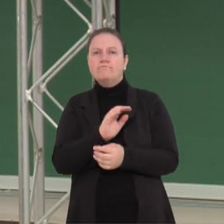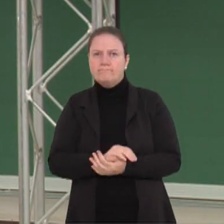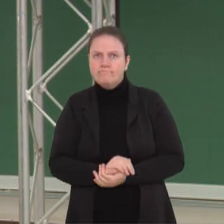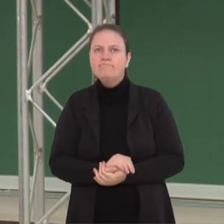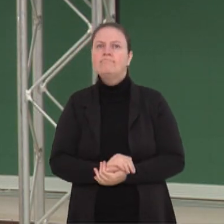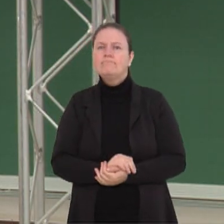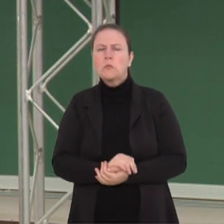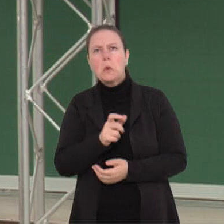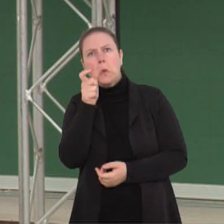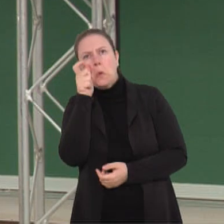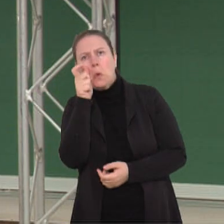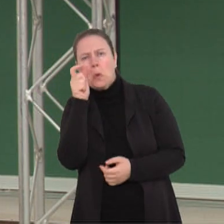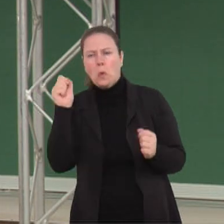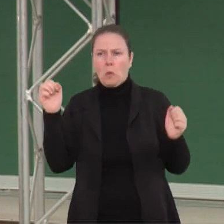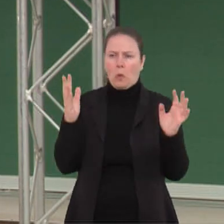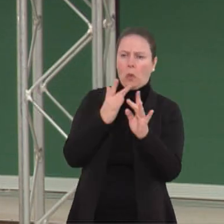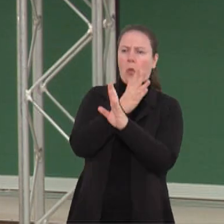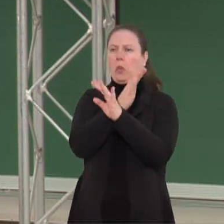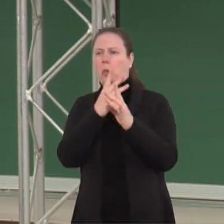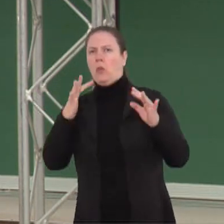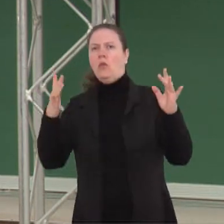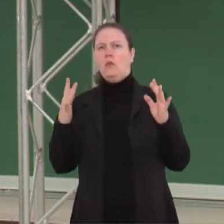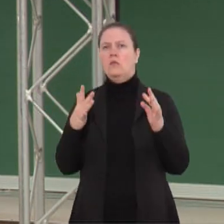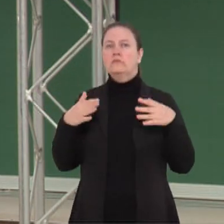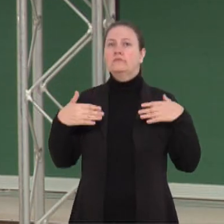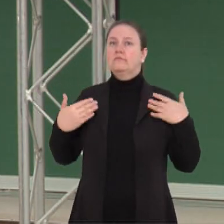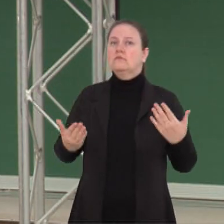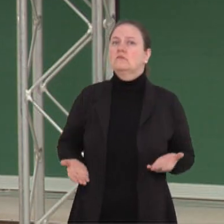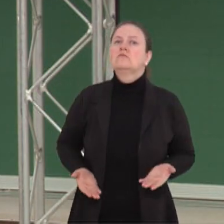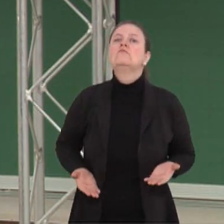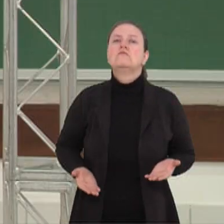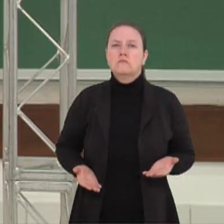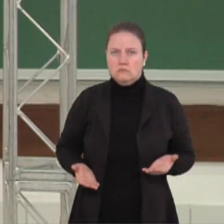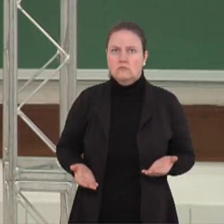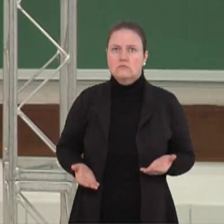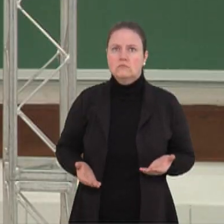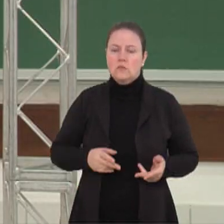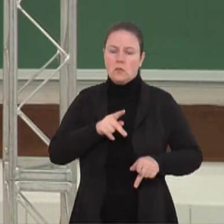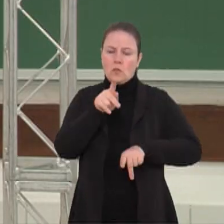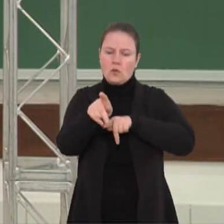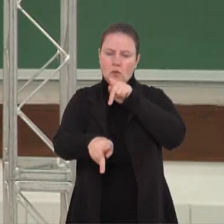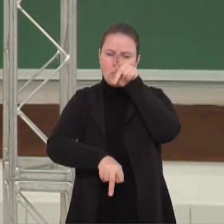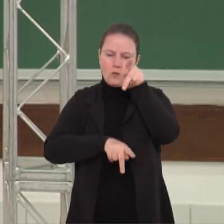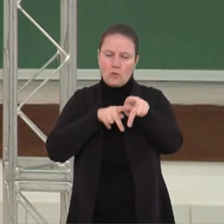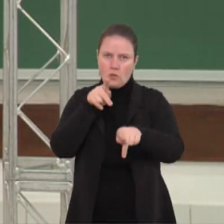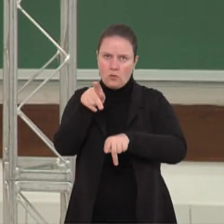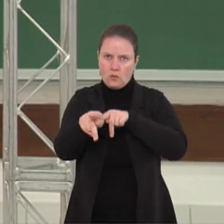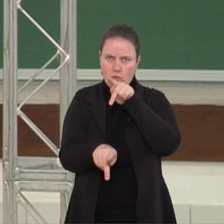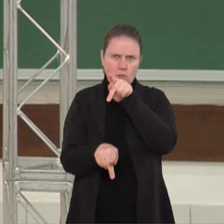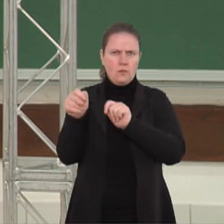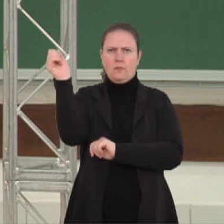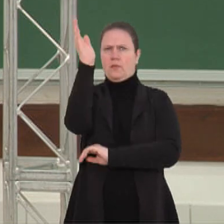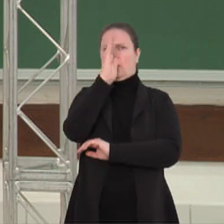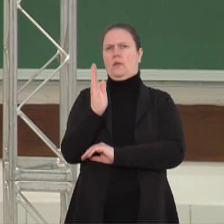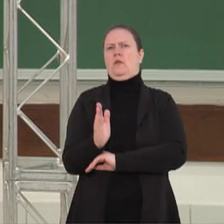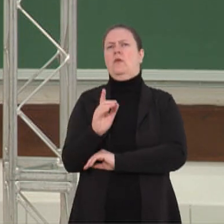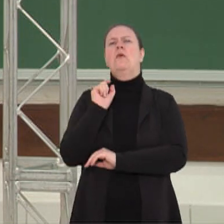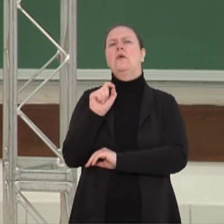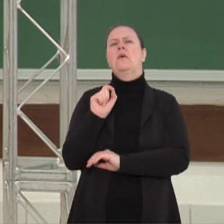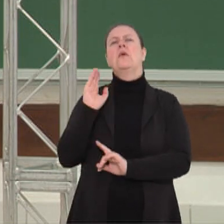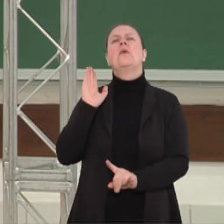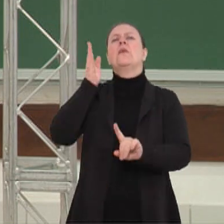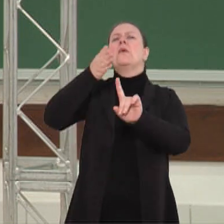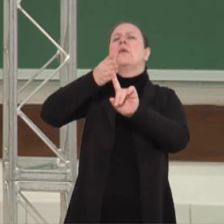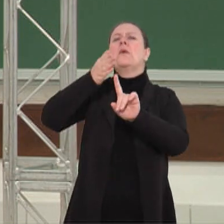E aí tudo tumultuado. Afinal, povo brasileiro, quem que é o povo